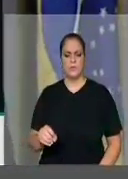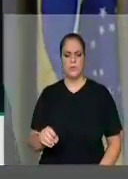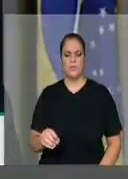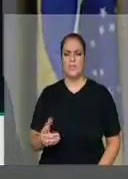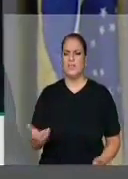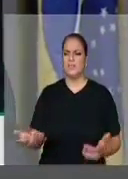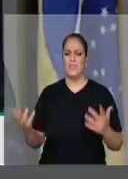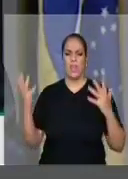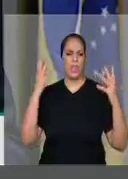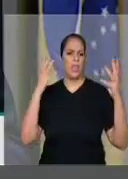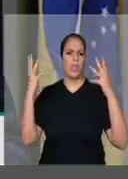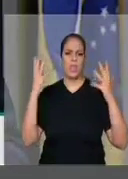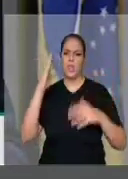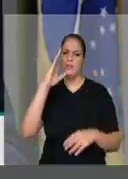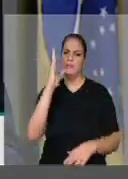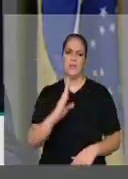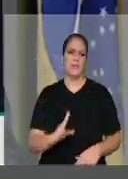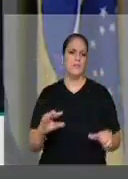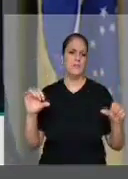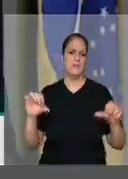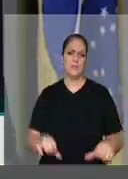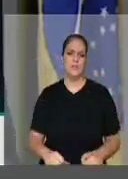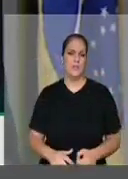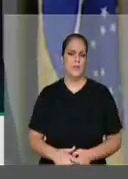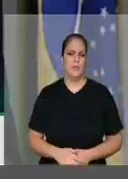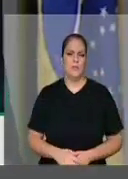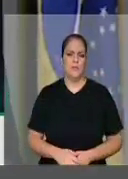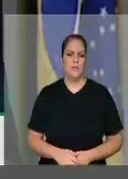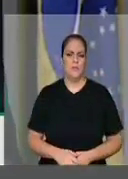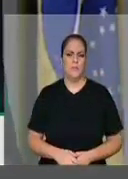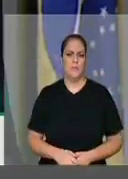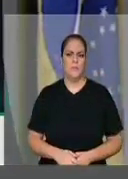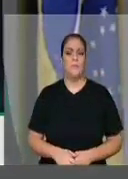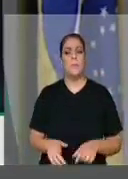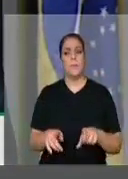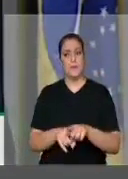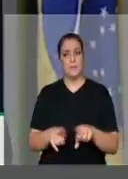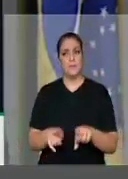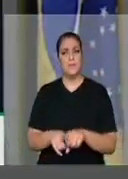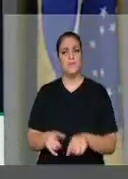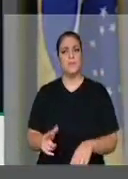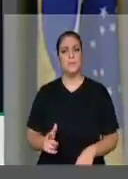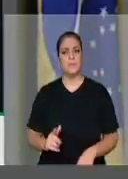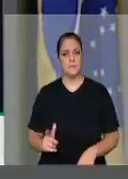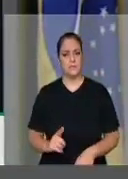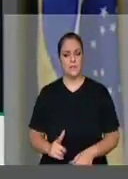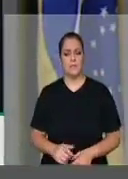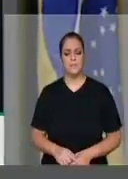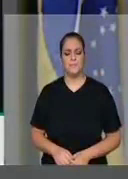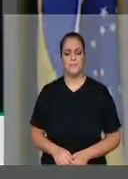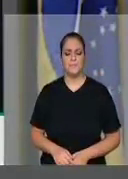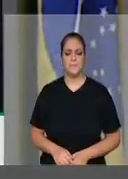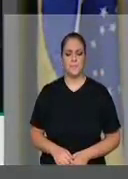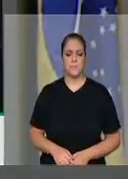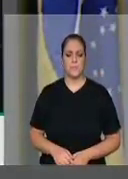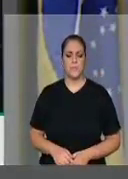atormenta e mata o país. E o pior, senhores, que além de tudo isto, há um